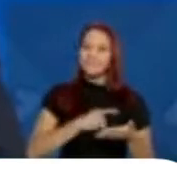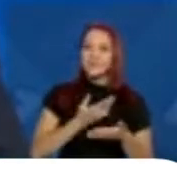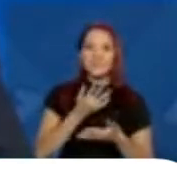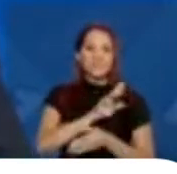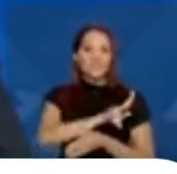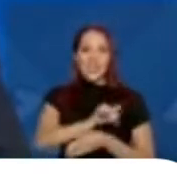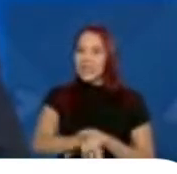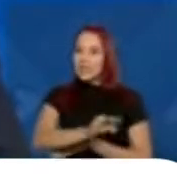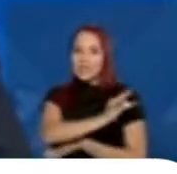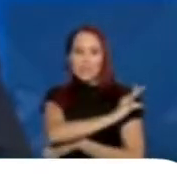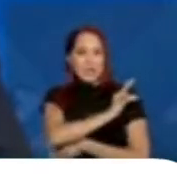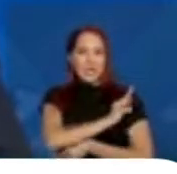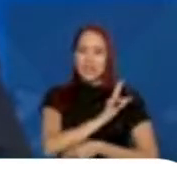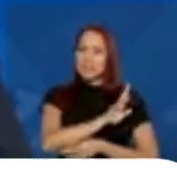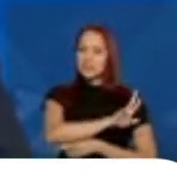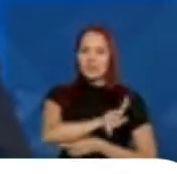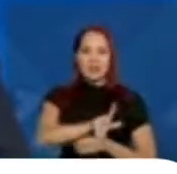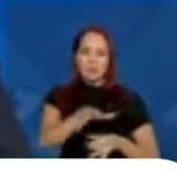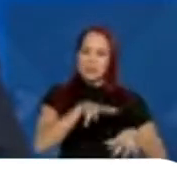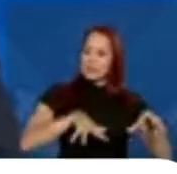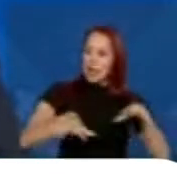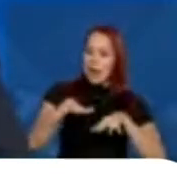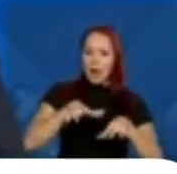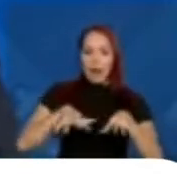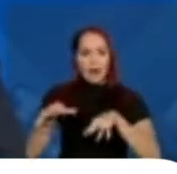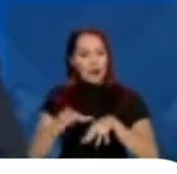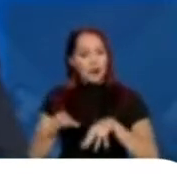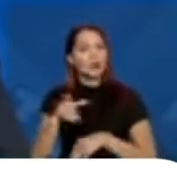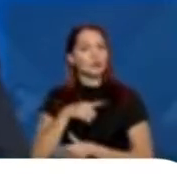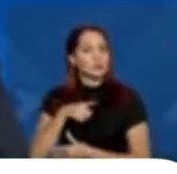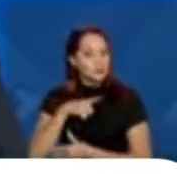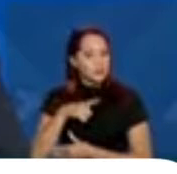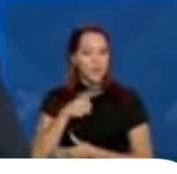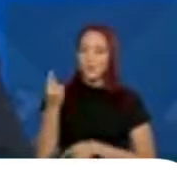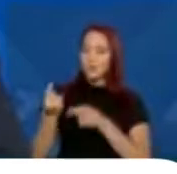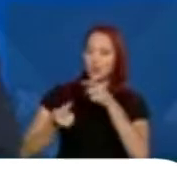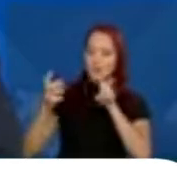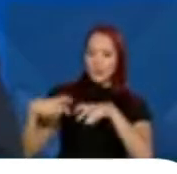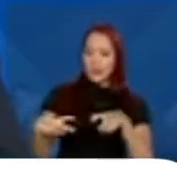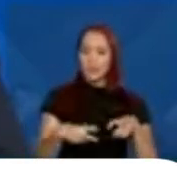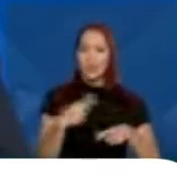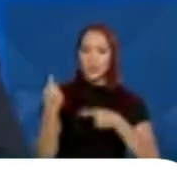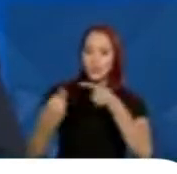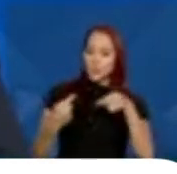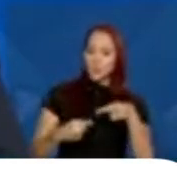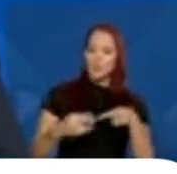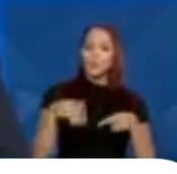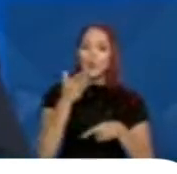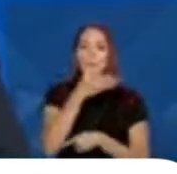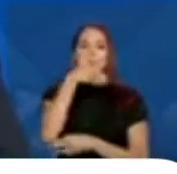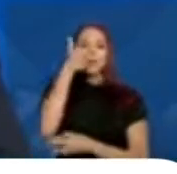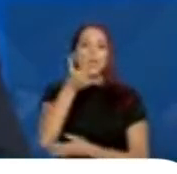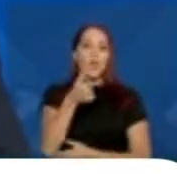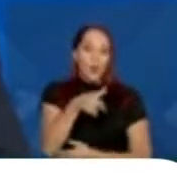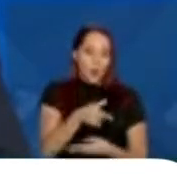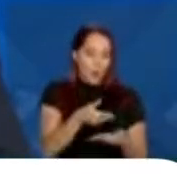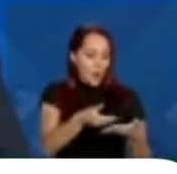multitécnicas, de todas as técnicas e expertises necessárias, discutem a melhor resposta.